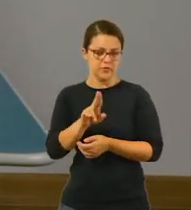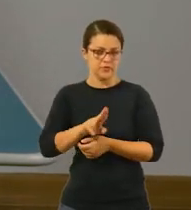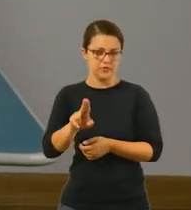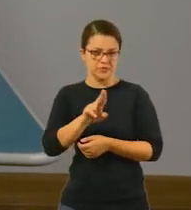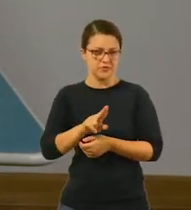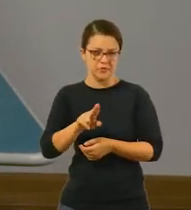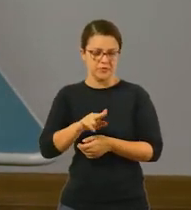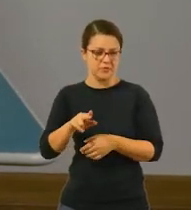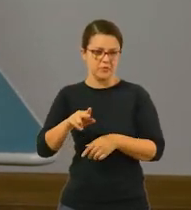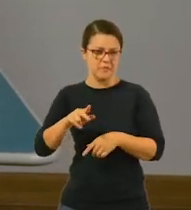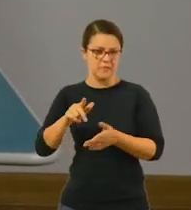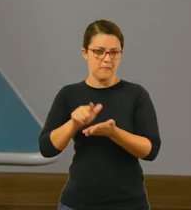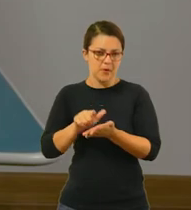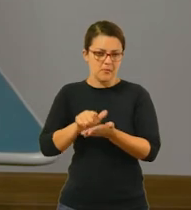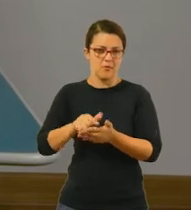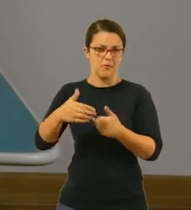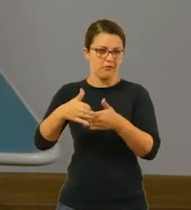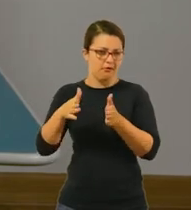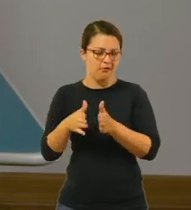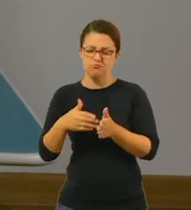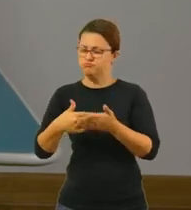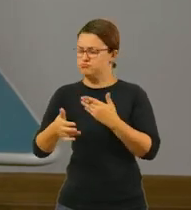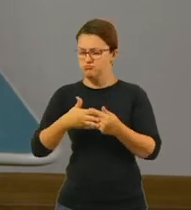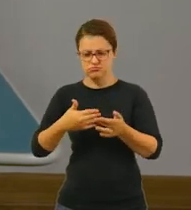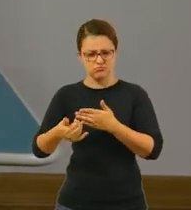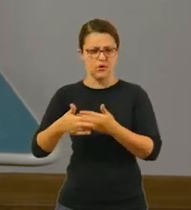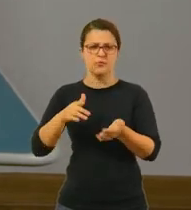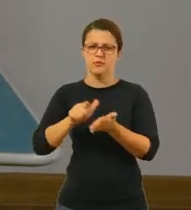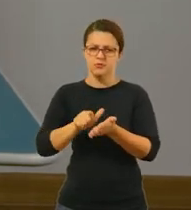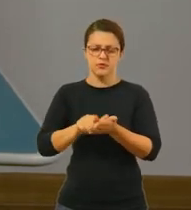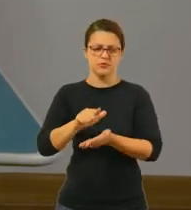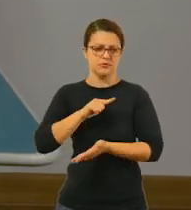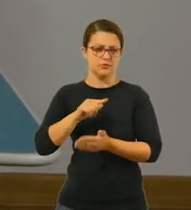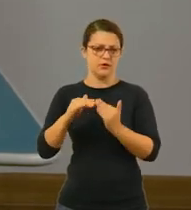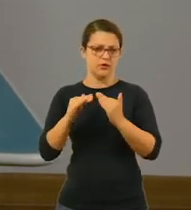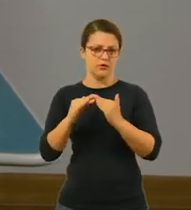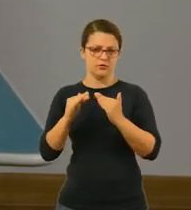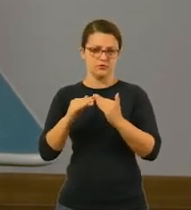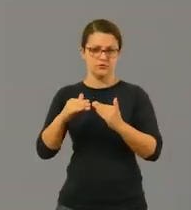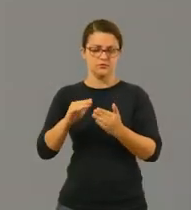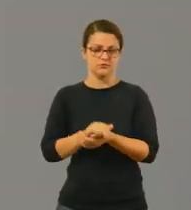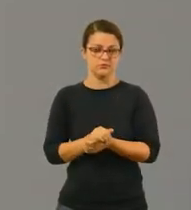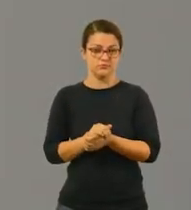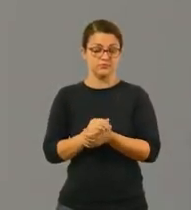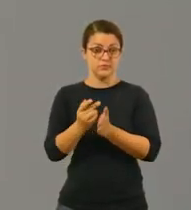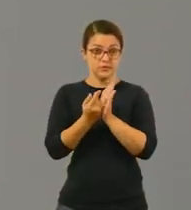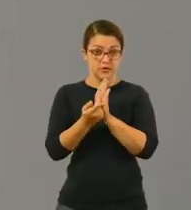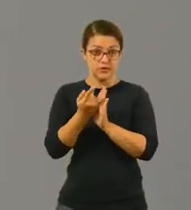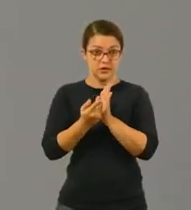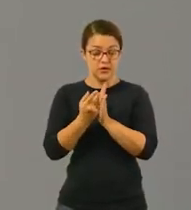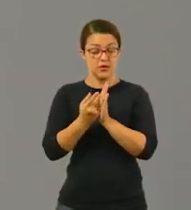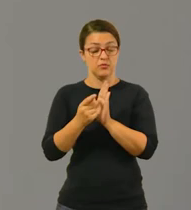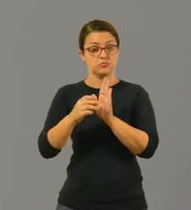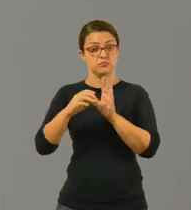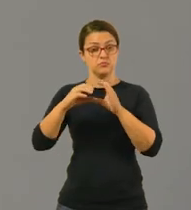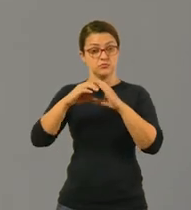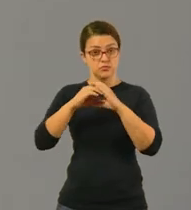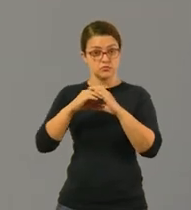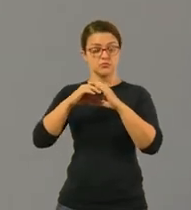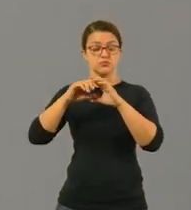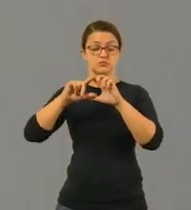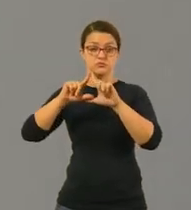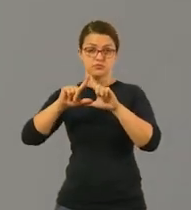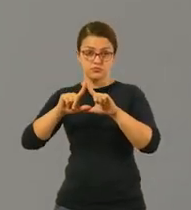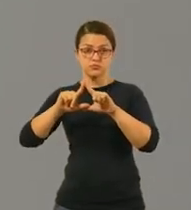de embalagem, você pode estar fazendo papelão, qualquer papel que você tenha em casa. Você vai desenhar as formas, pintar, pede para a criança te